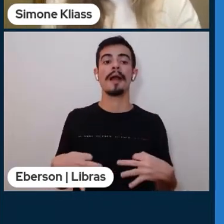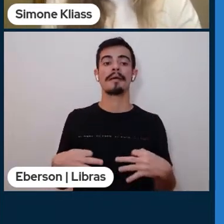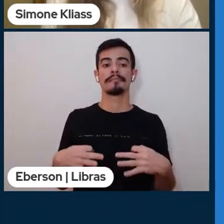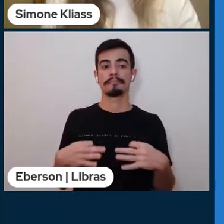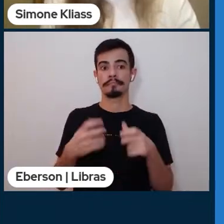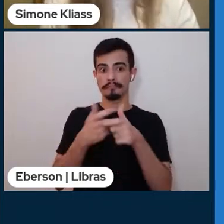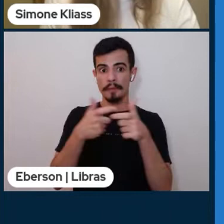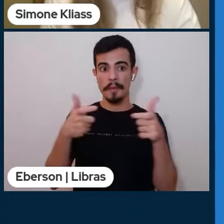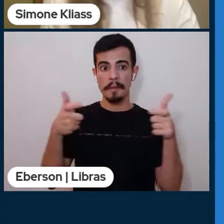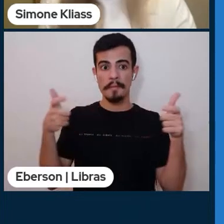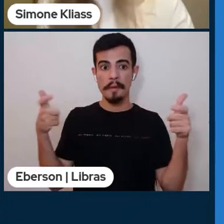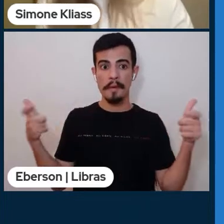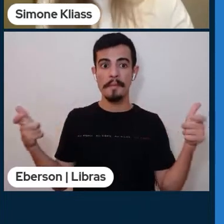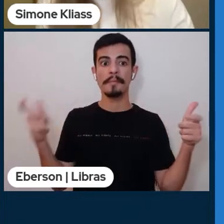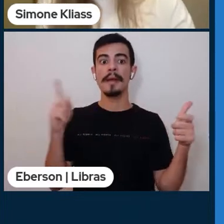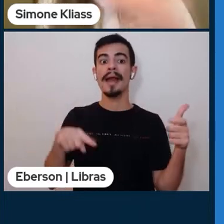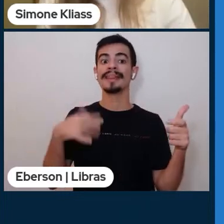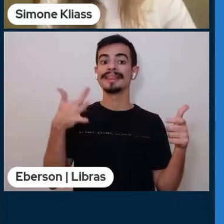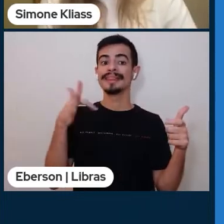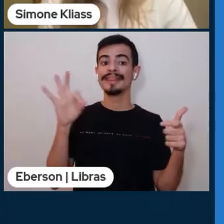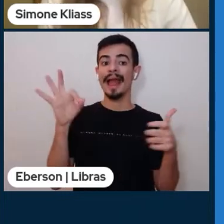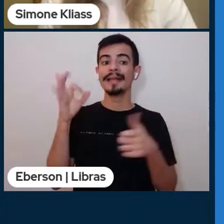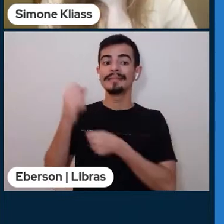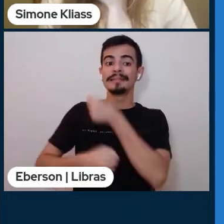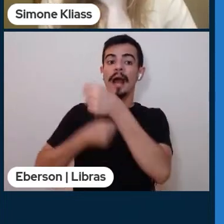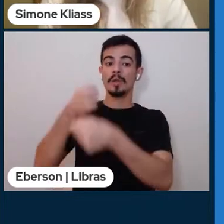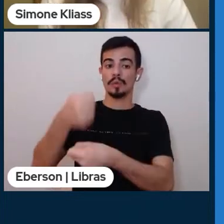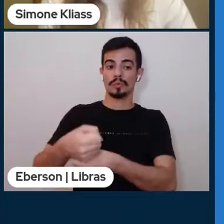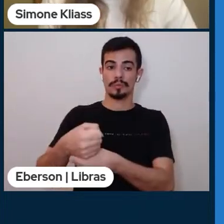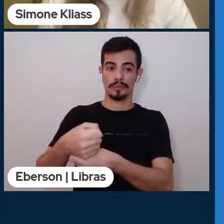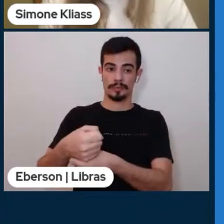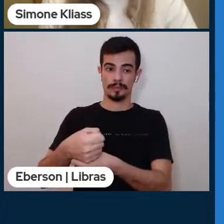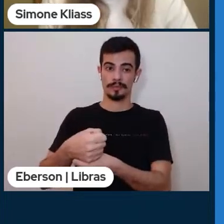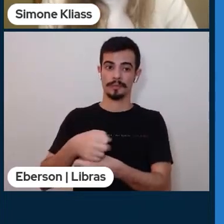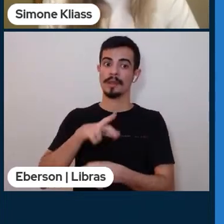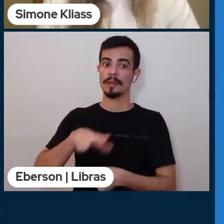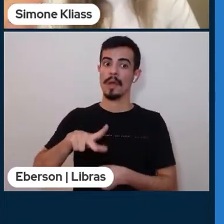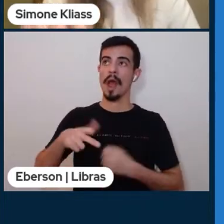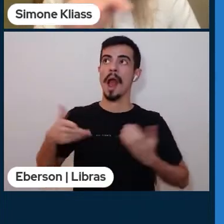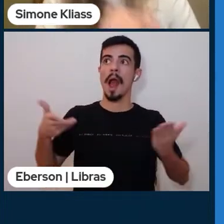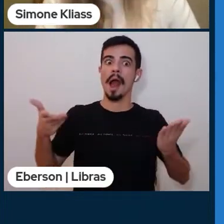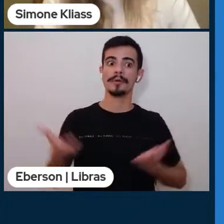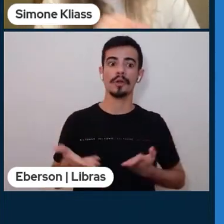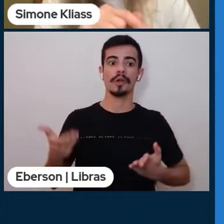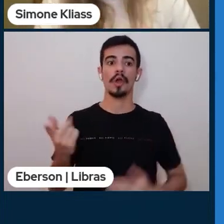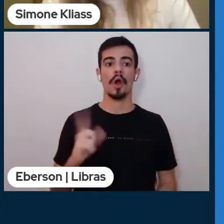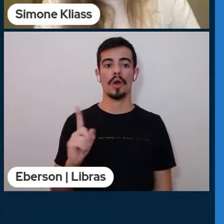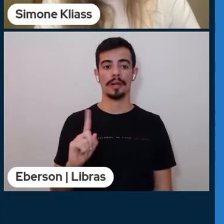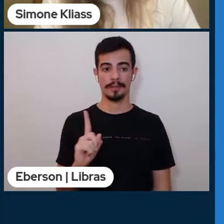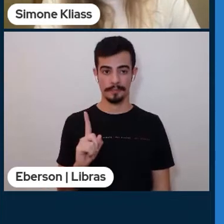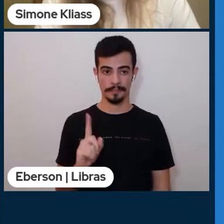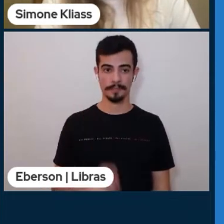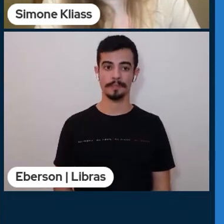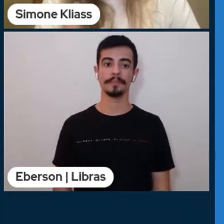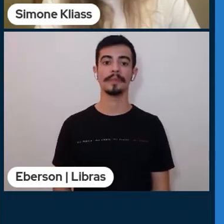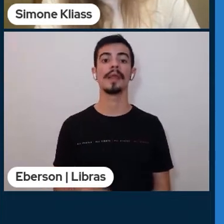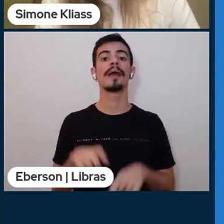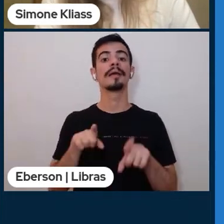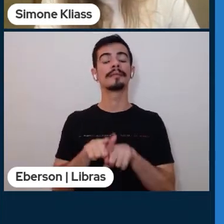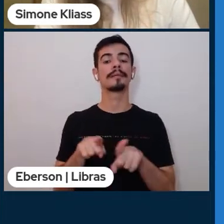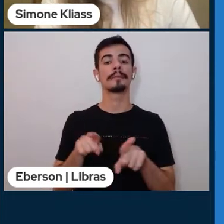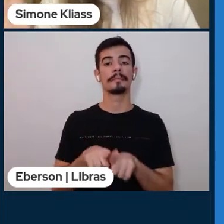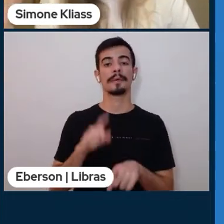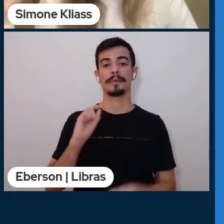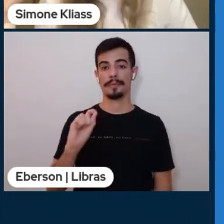massa em dez anos então você ver que não é uma coisa para agora isso também está em linha com que a